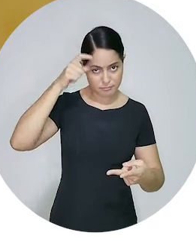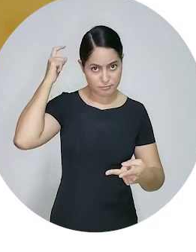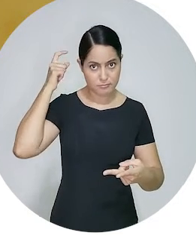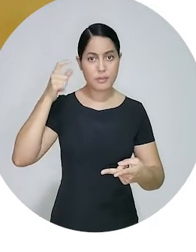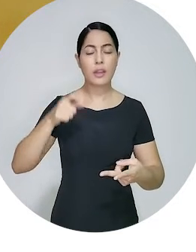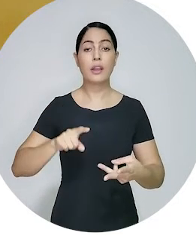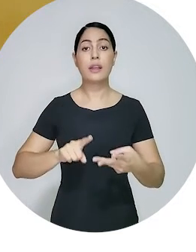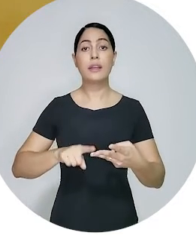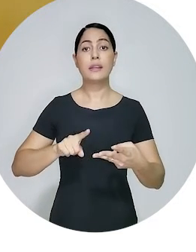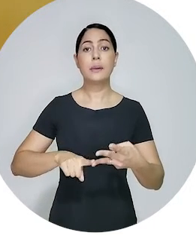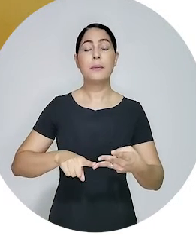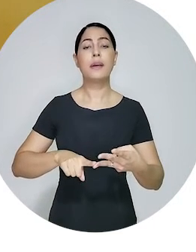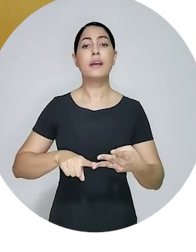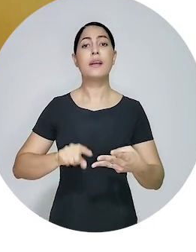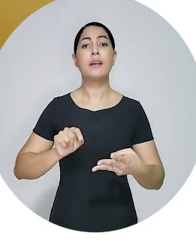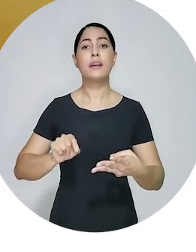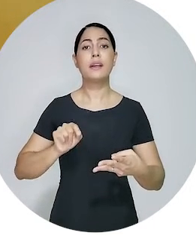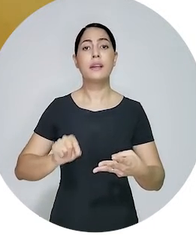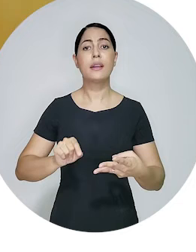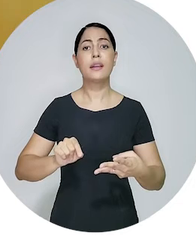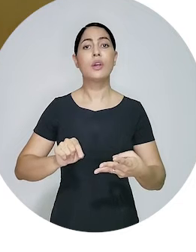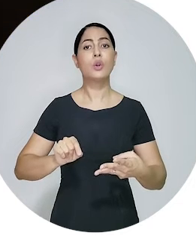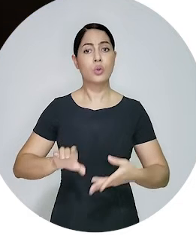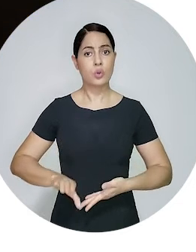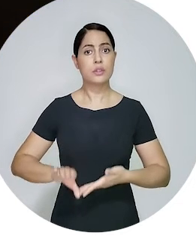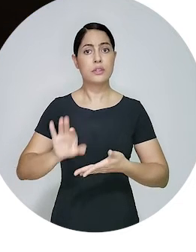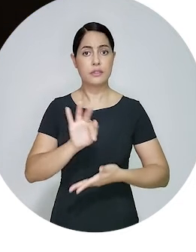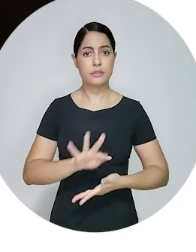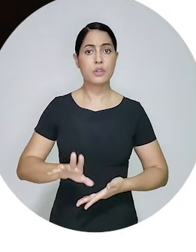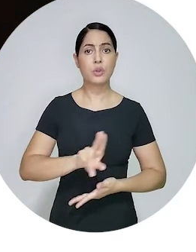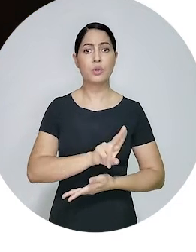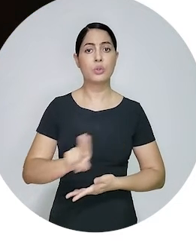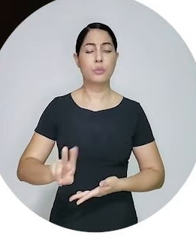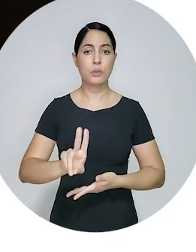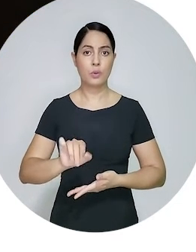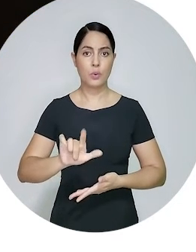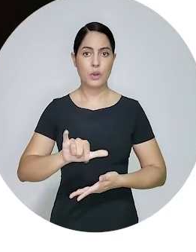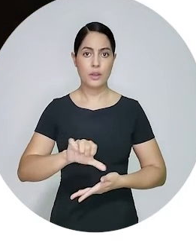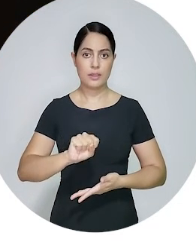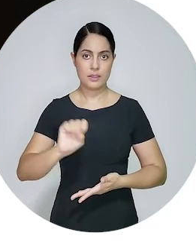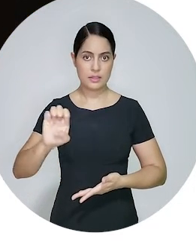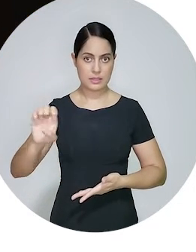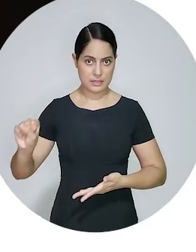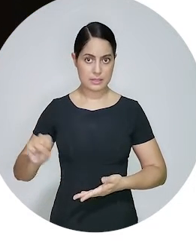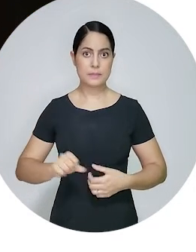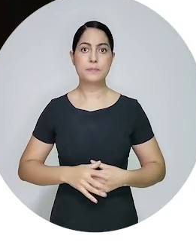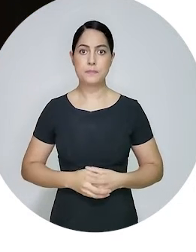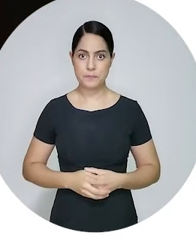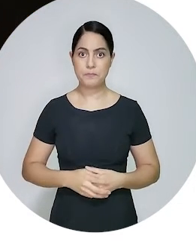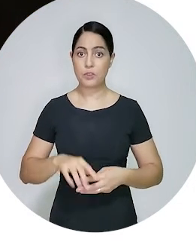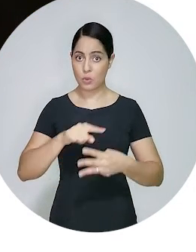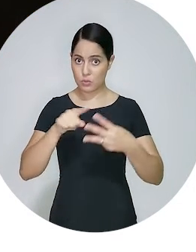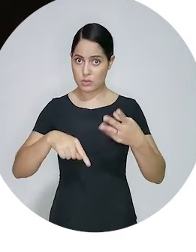da OAB, Marcos Vinícius Furtado Coelho, e pelo conselheiro federal da Ordem, Ulisses Rabaneda.